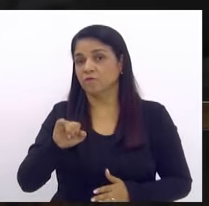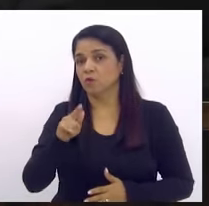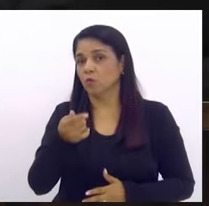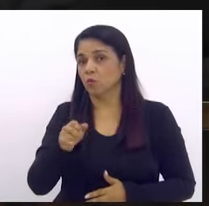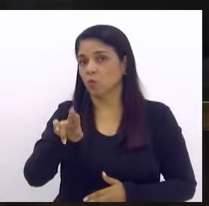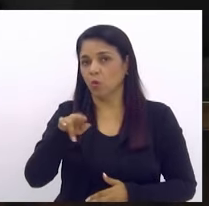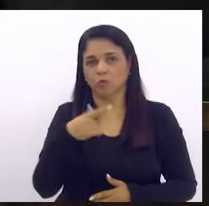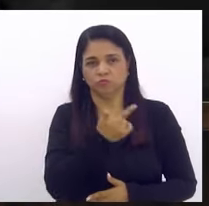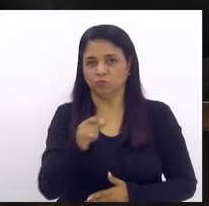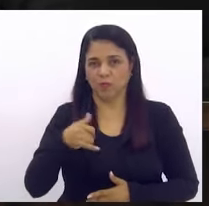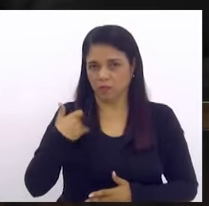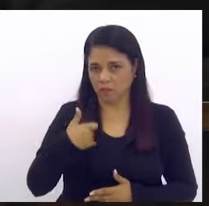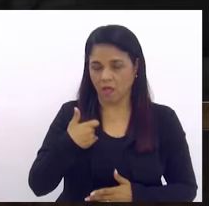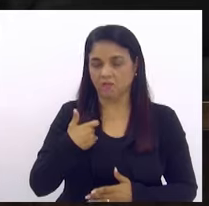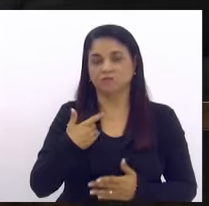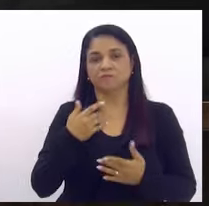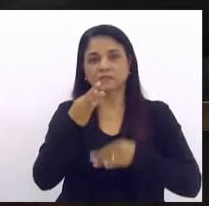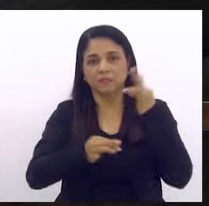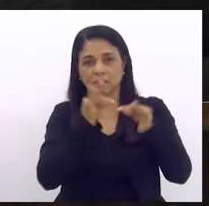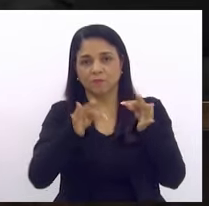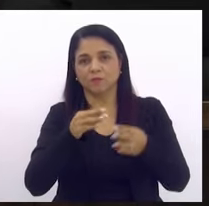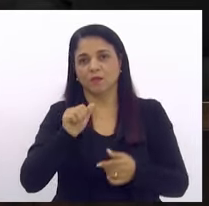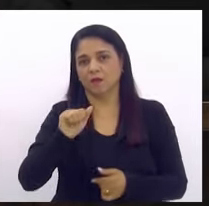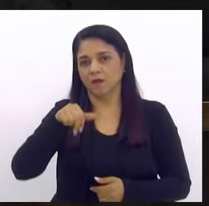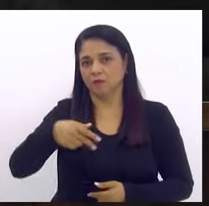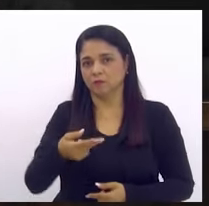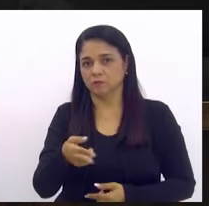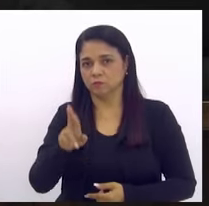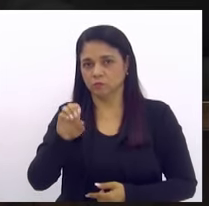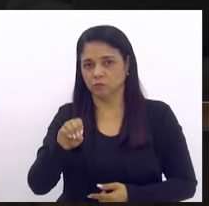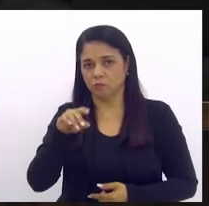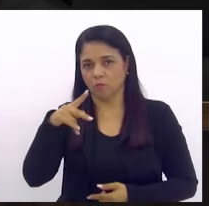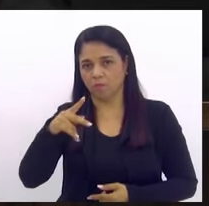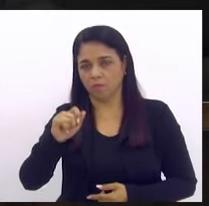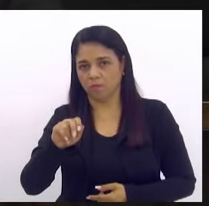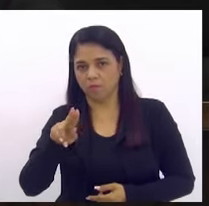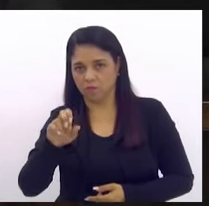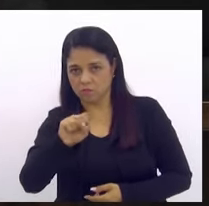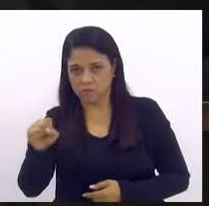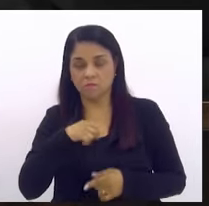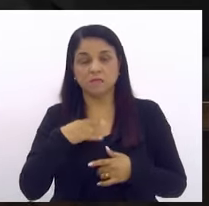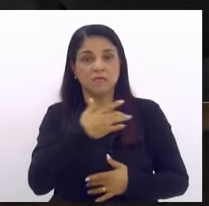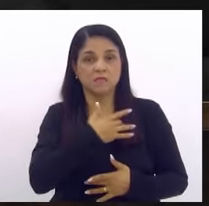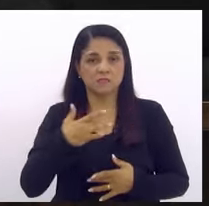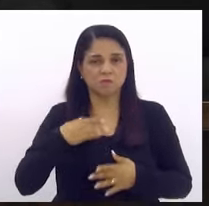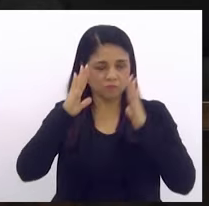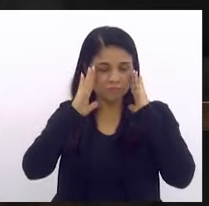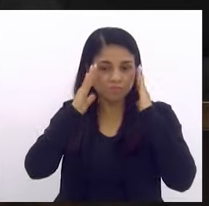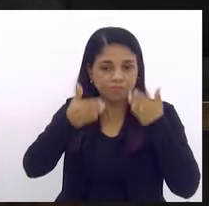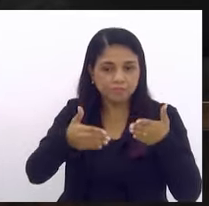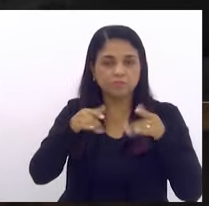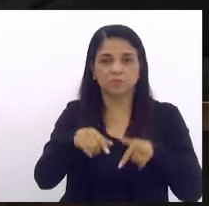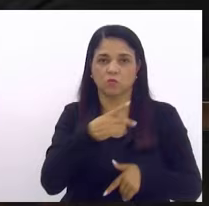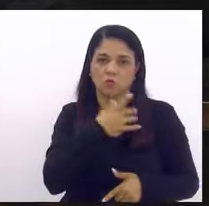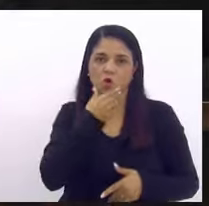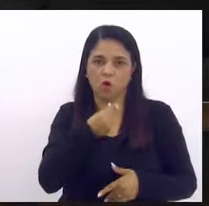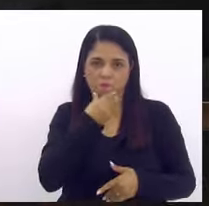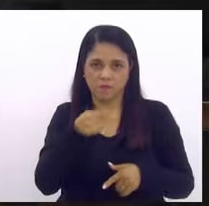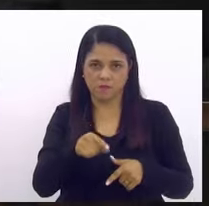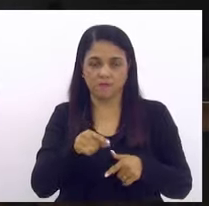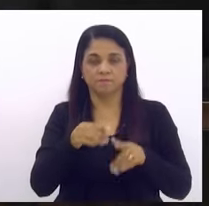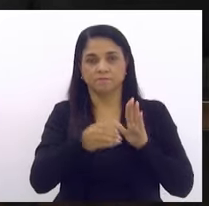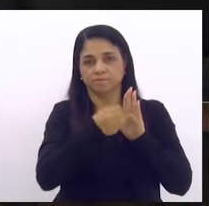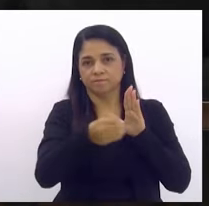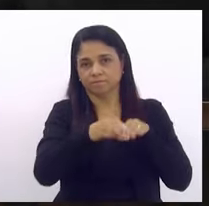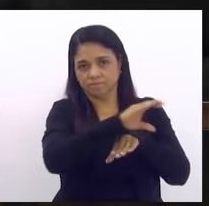fins de tratamento da andropausa e seus efeitos na saúde do homem, na forma que menciona. Pendendo de pareceres da